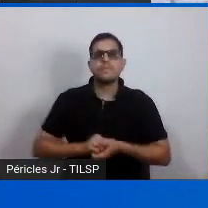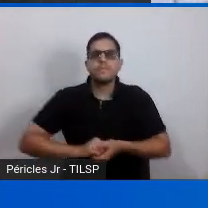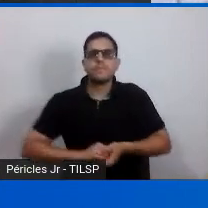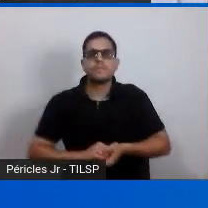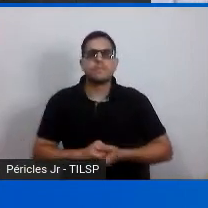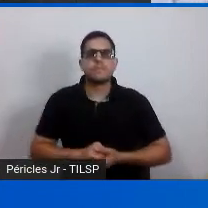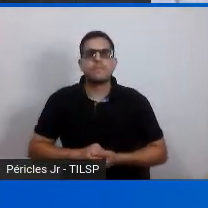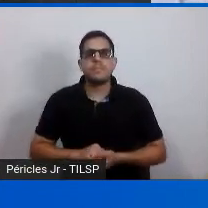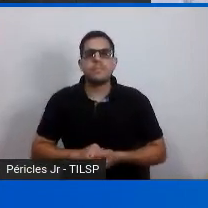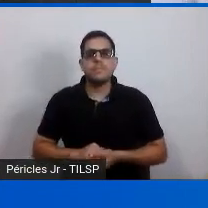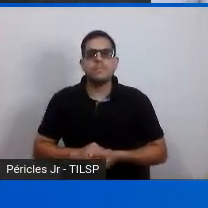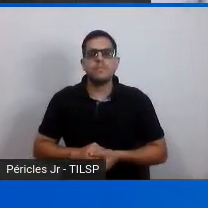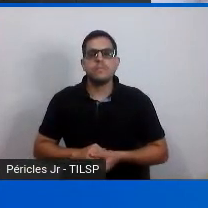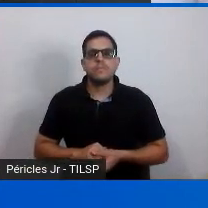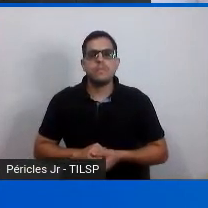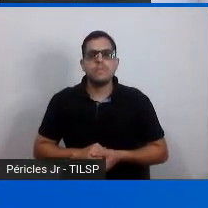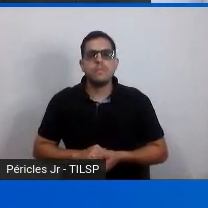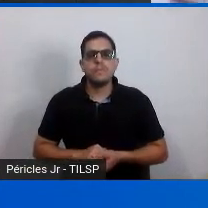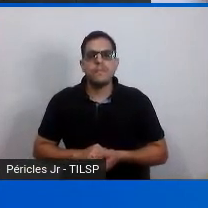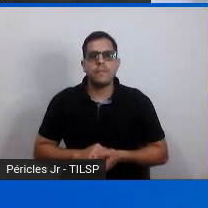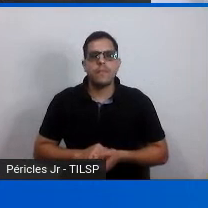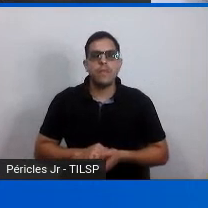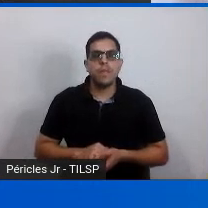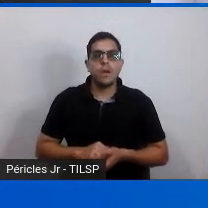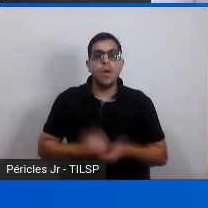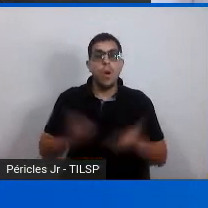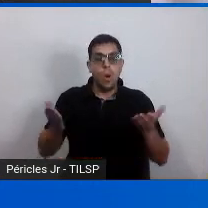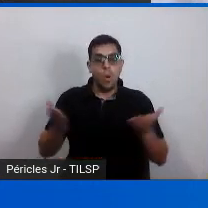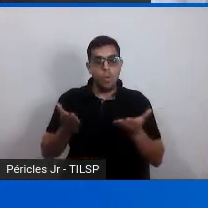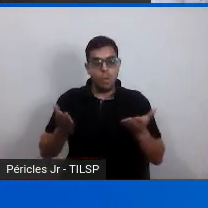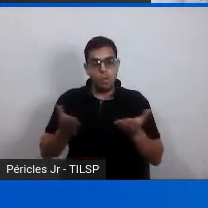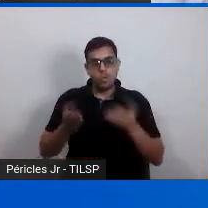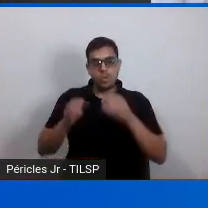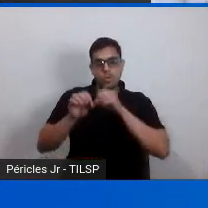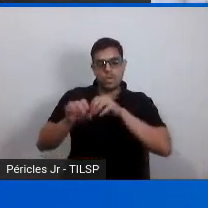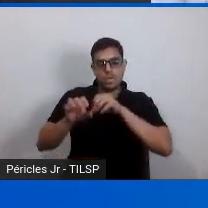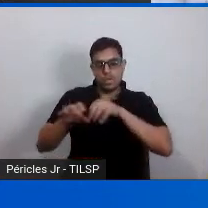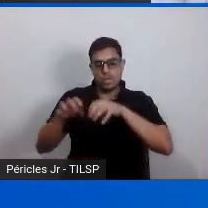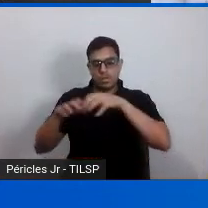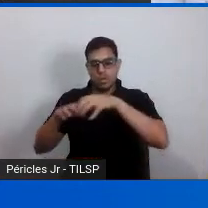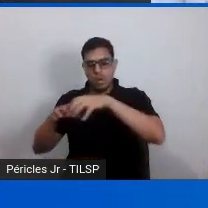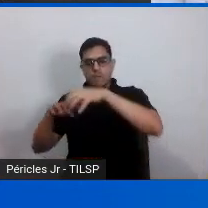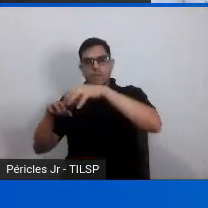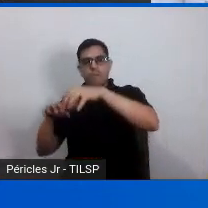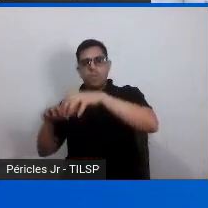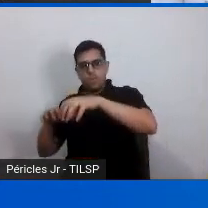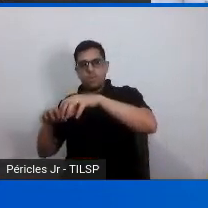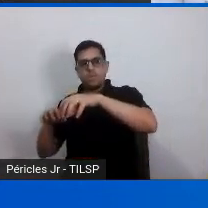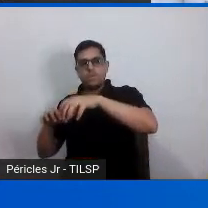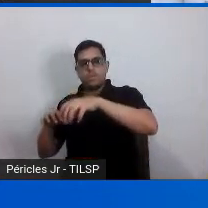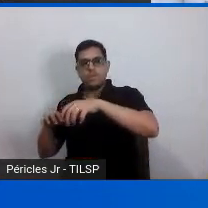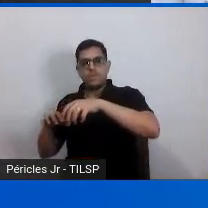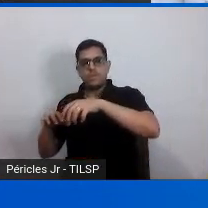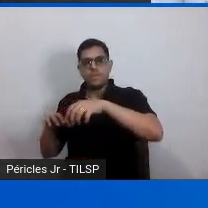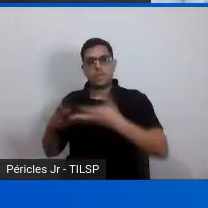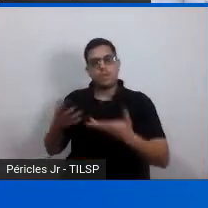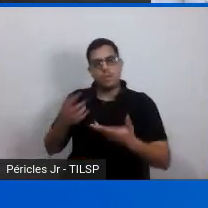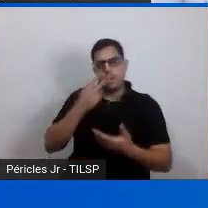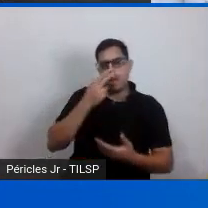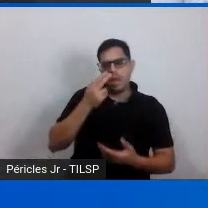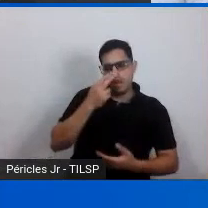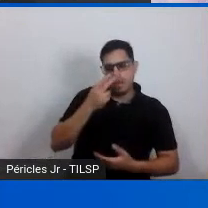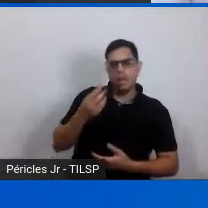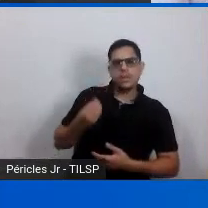o chamado ensino remoto onde me parece que que a educação presencial passa